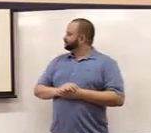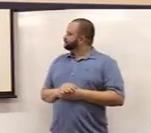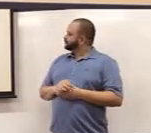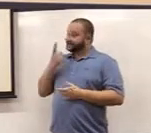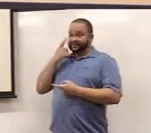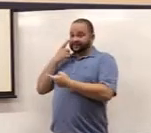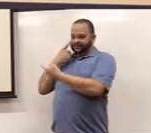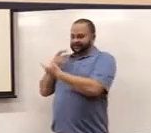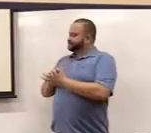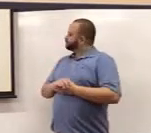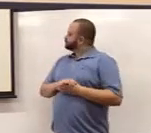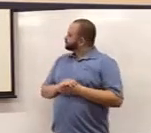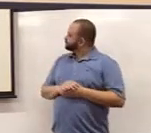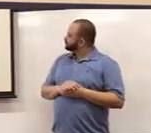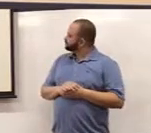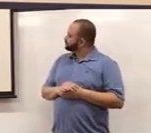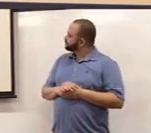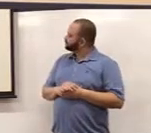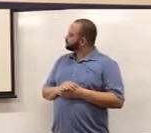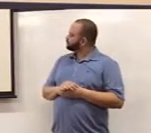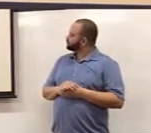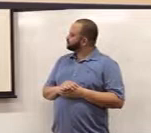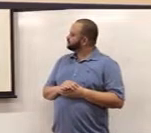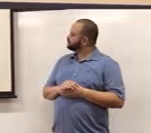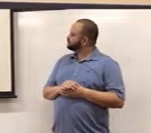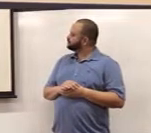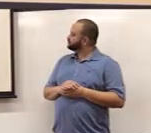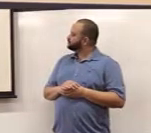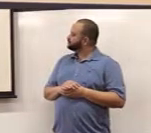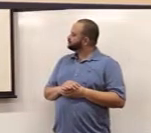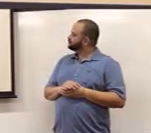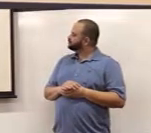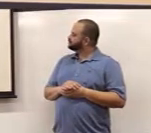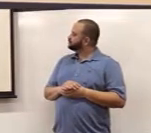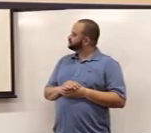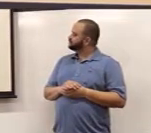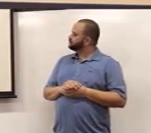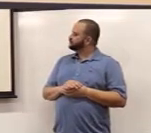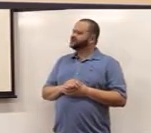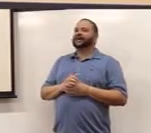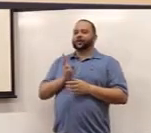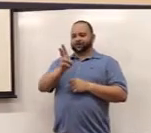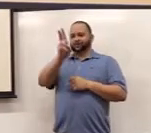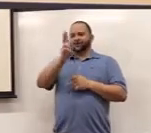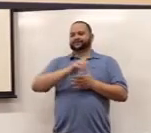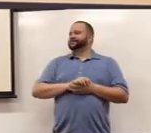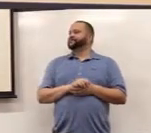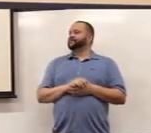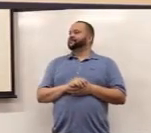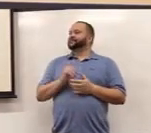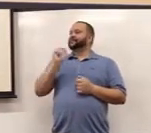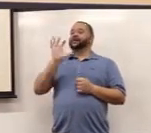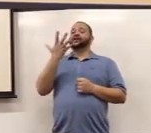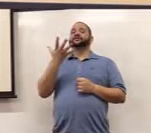Mi, Fá sustenido, Sol, Lá, e aí vai para o embora. O que acontece na